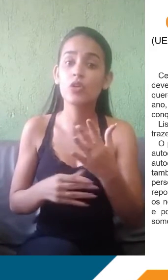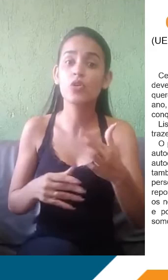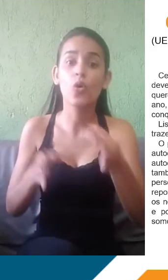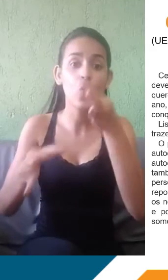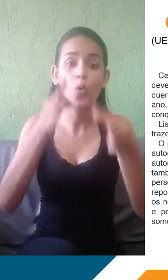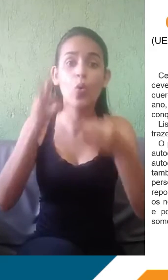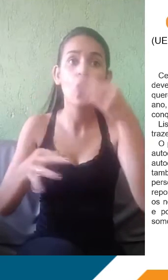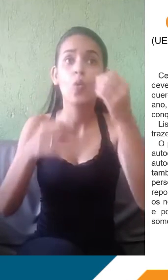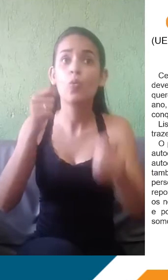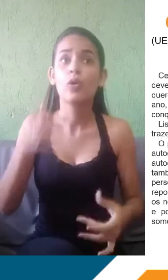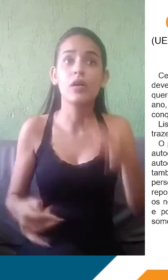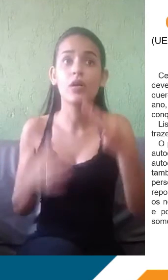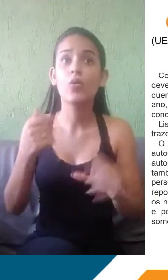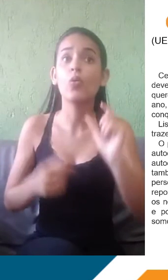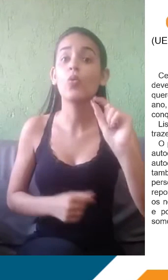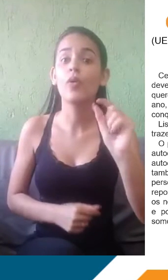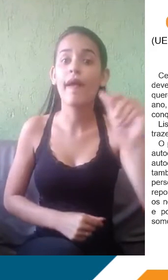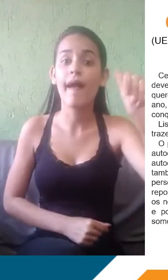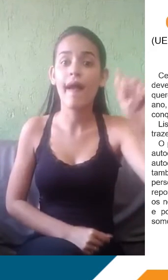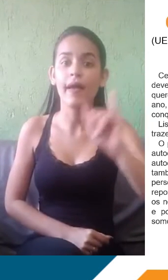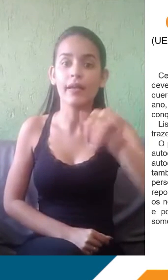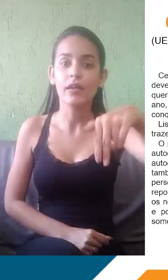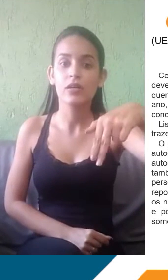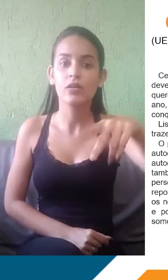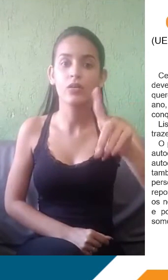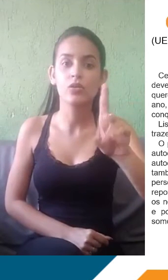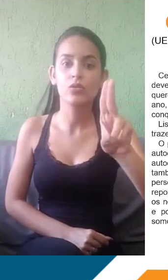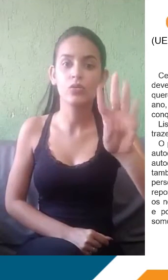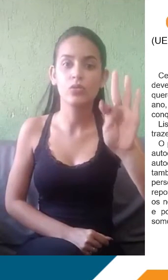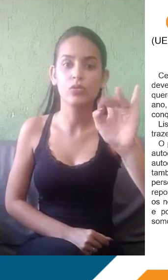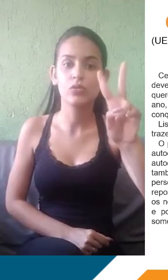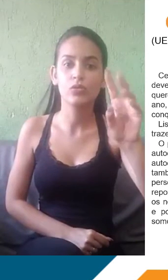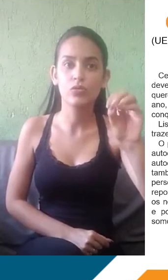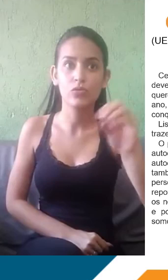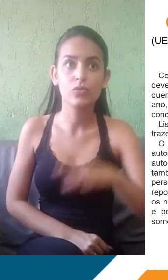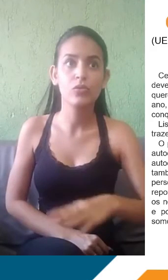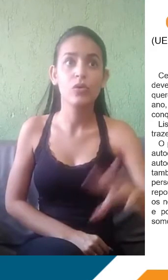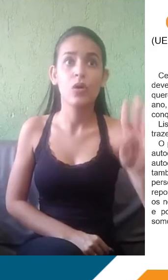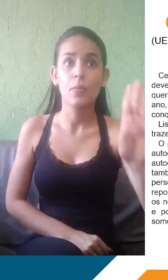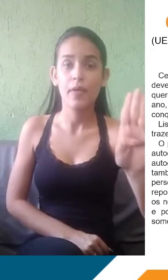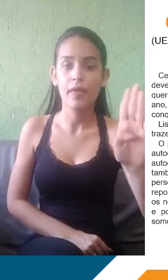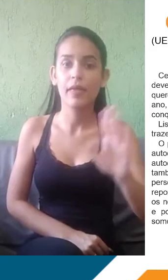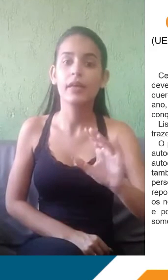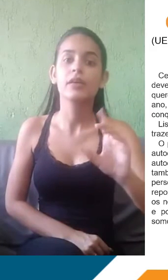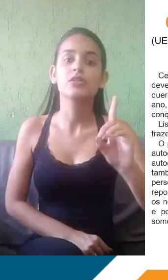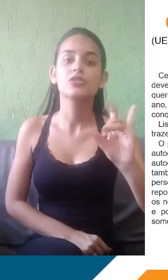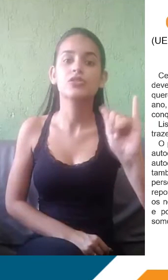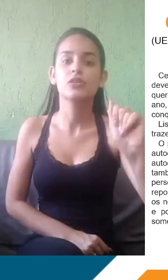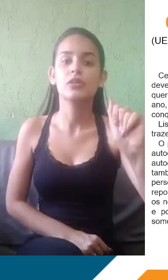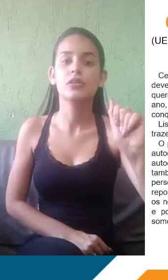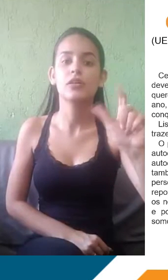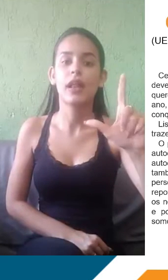B, dialético; letra C, dedutivo; letra D, comparativo. Nesta